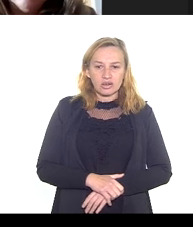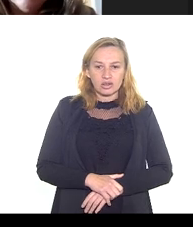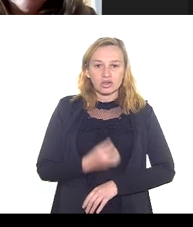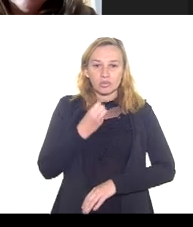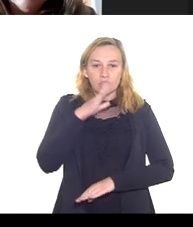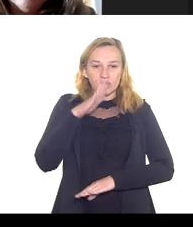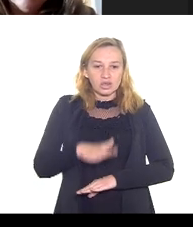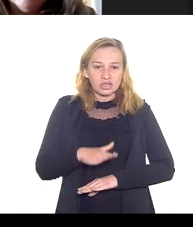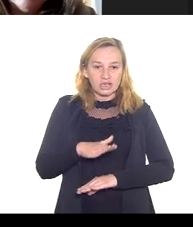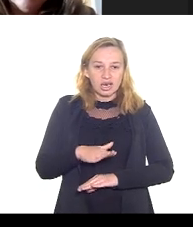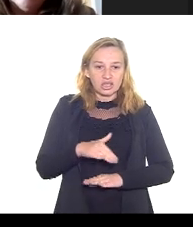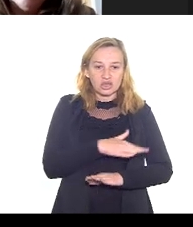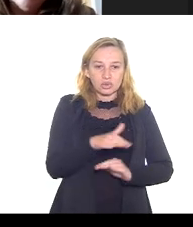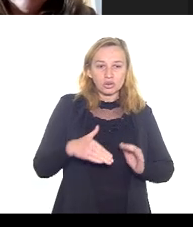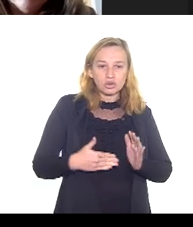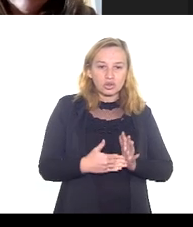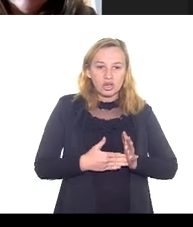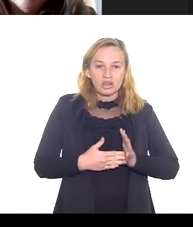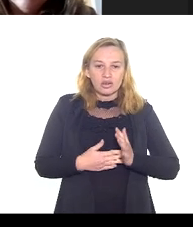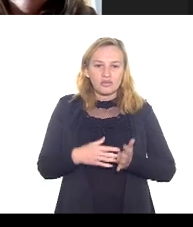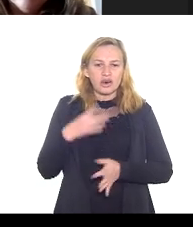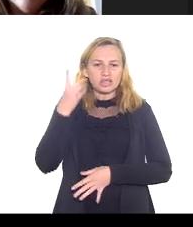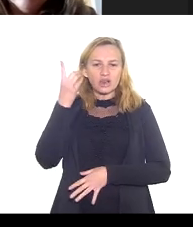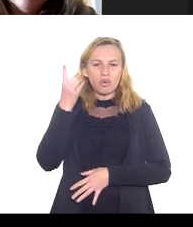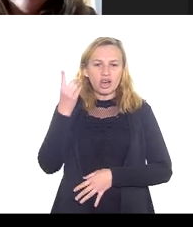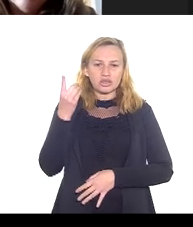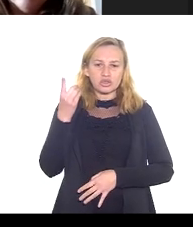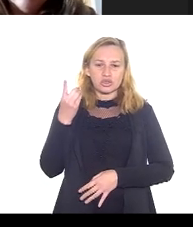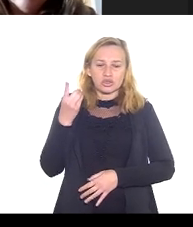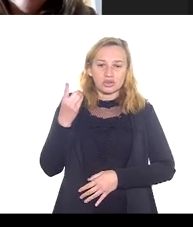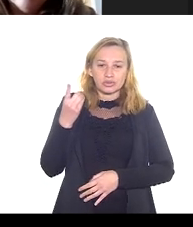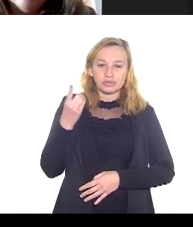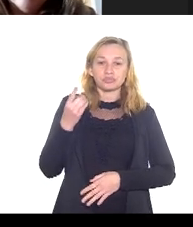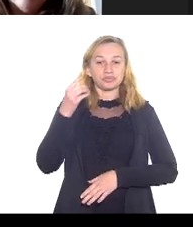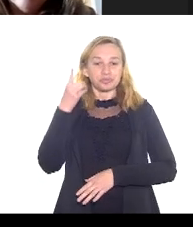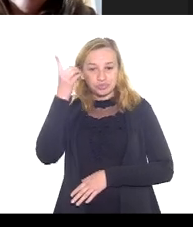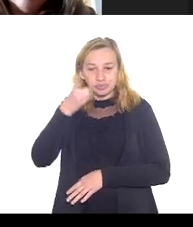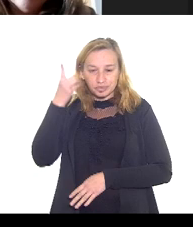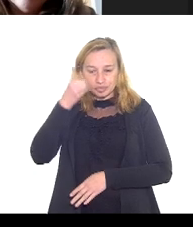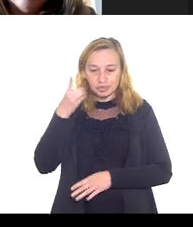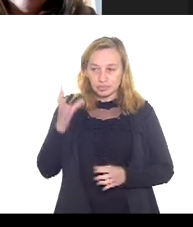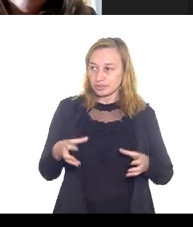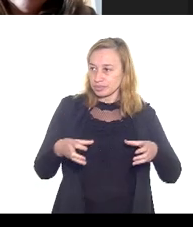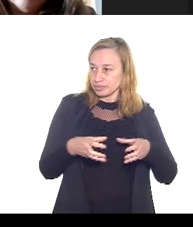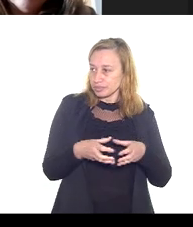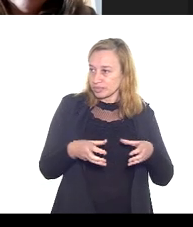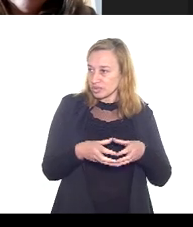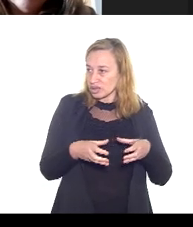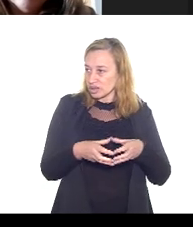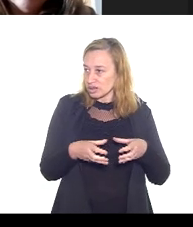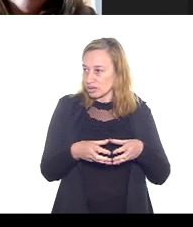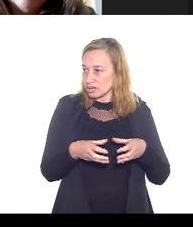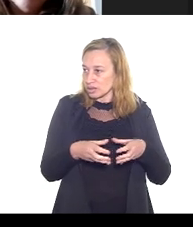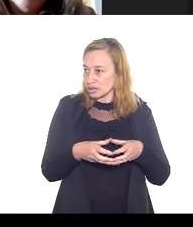Boa tarde a todos. Deputado, é um prazer estar de volta aqui na Comissão de Educação.